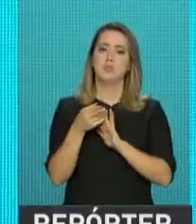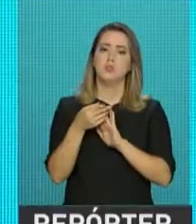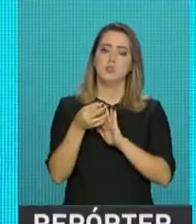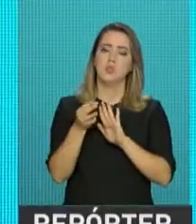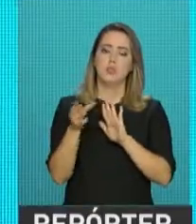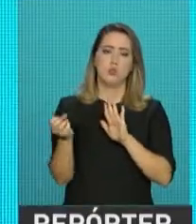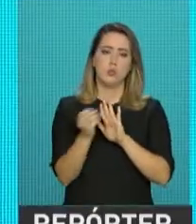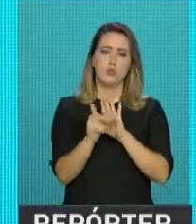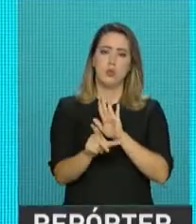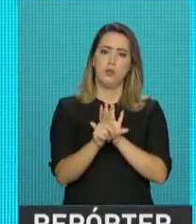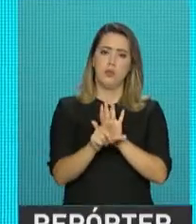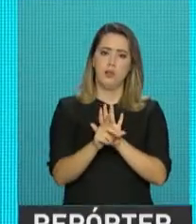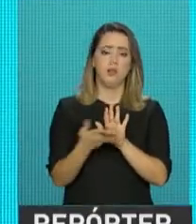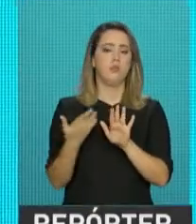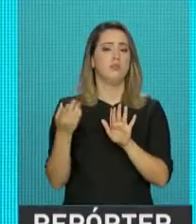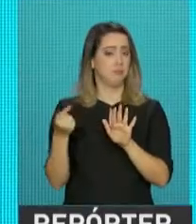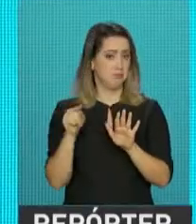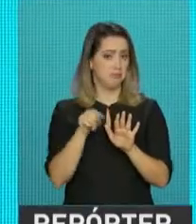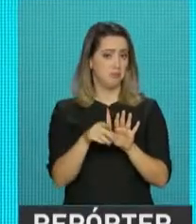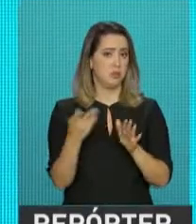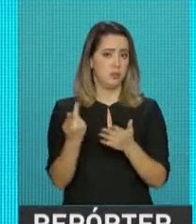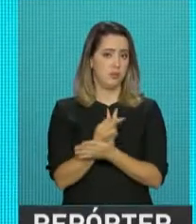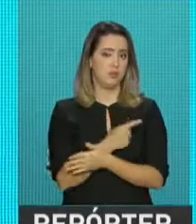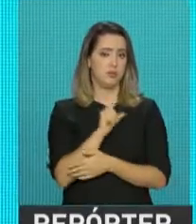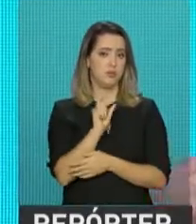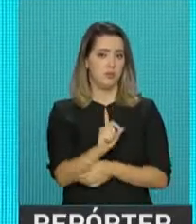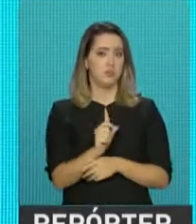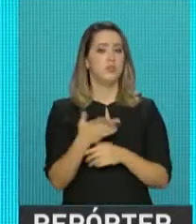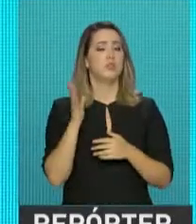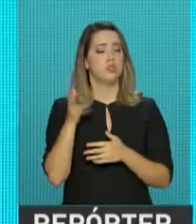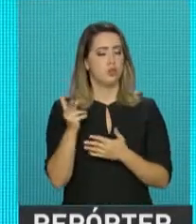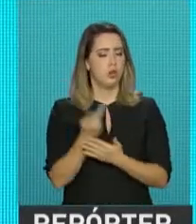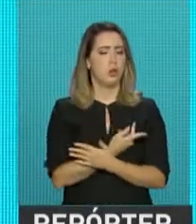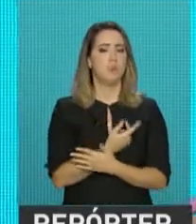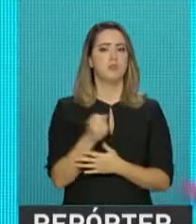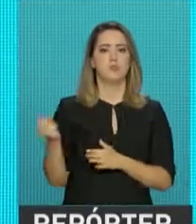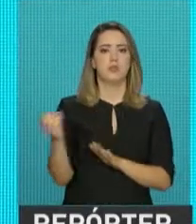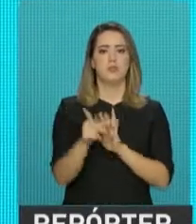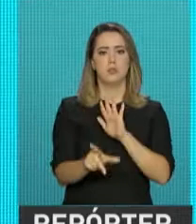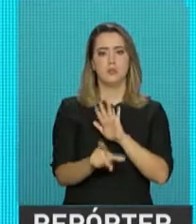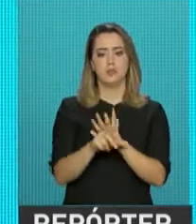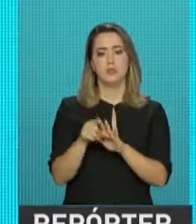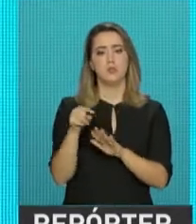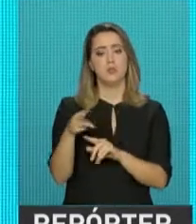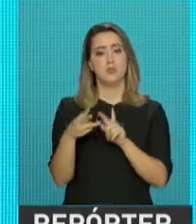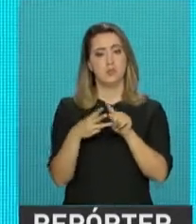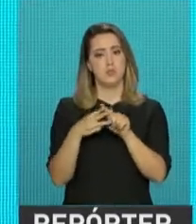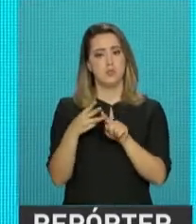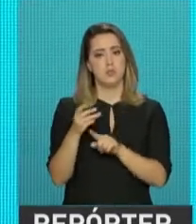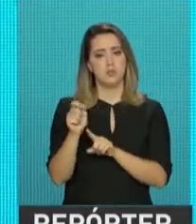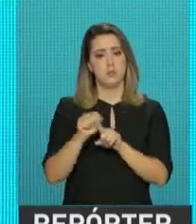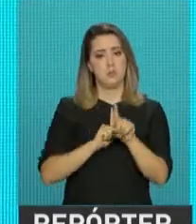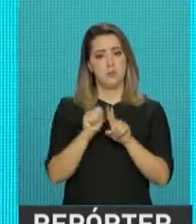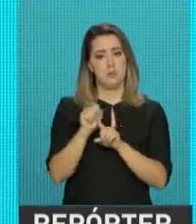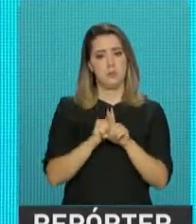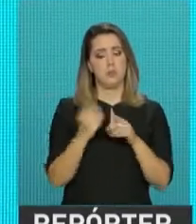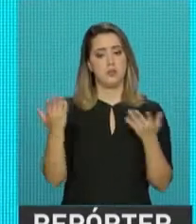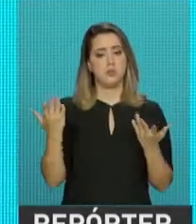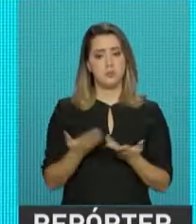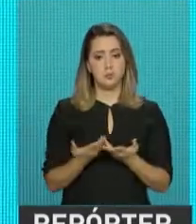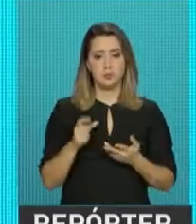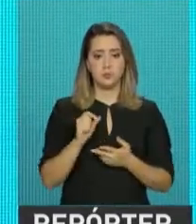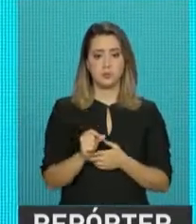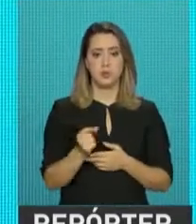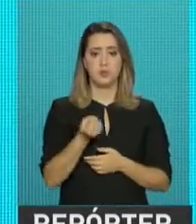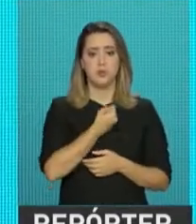modernização trabalhista para que isso acontecesse já aconteceu neste trimestre hoje ainda os dados do